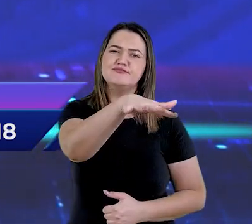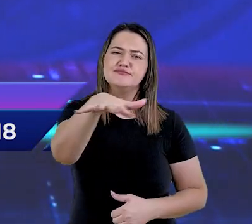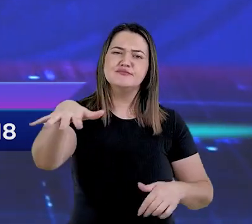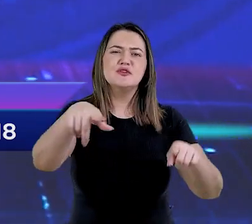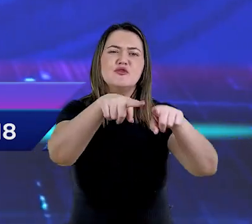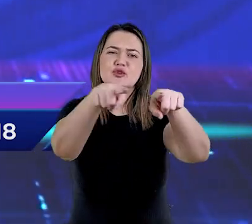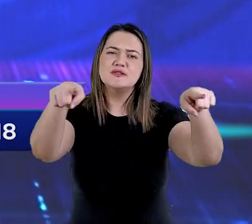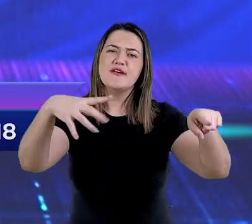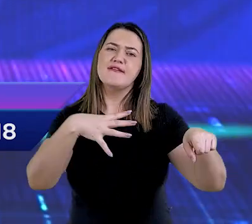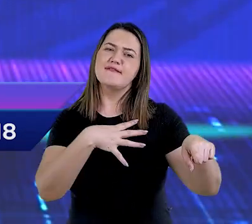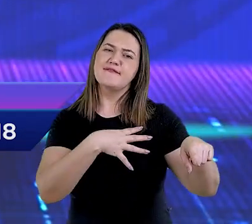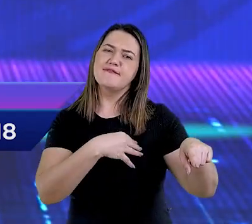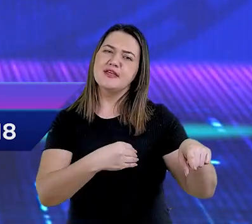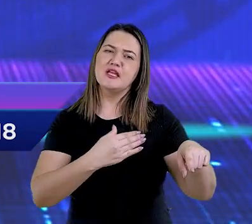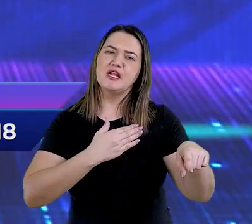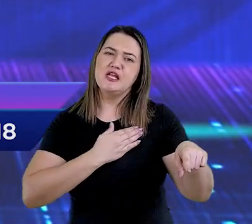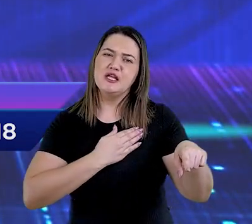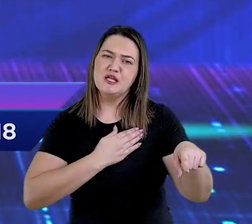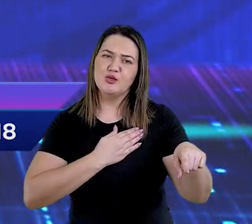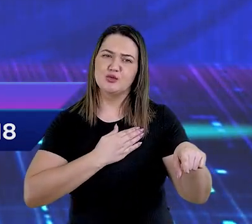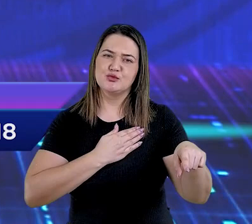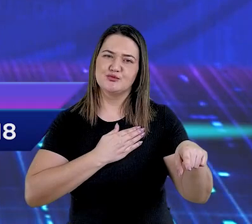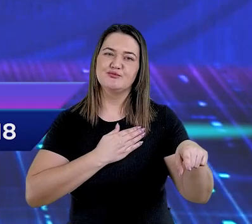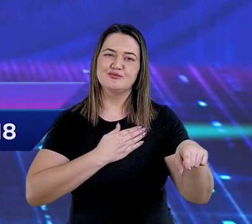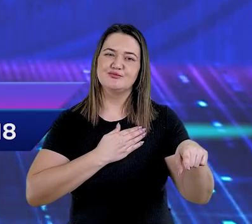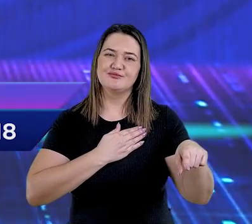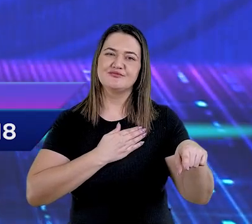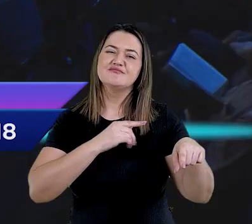filhinhos, esse é o carinho de João,